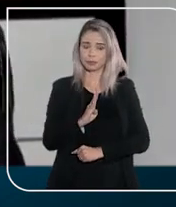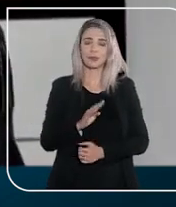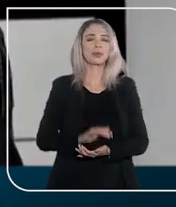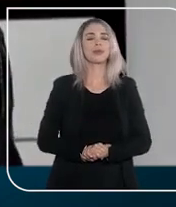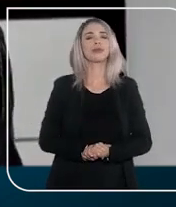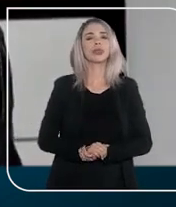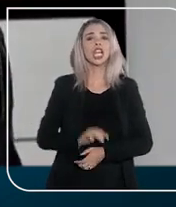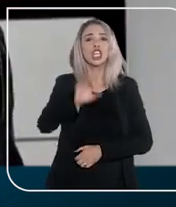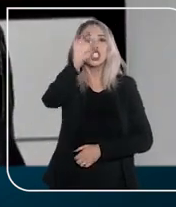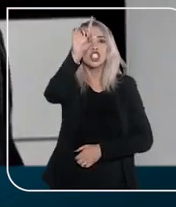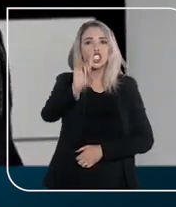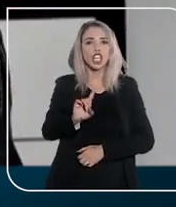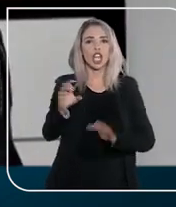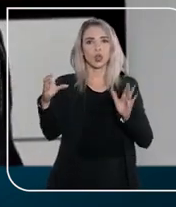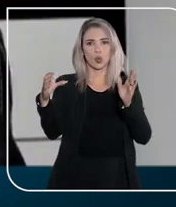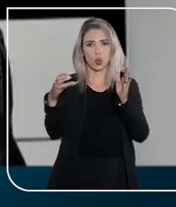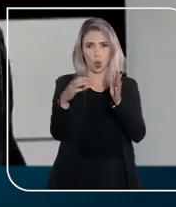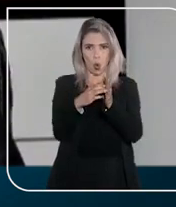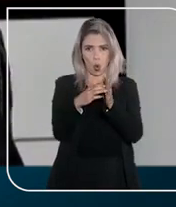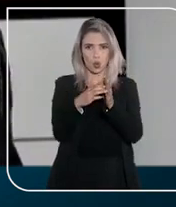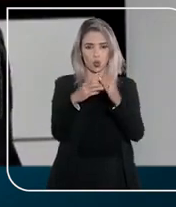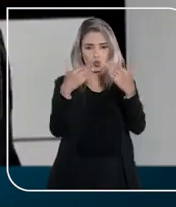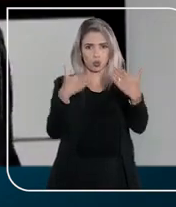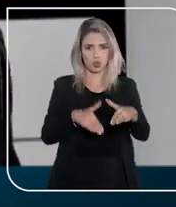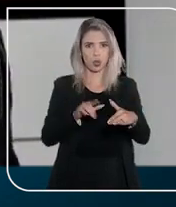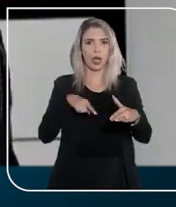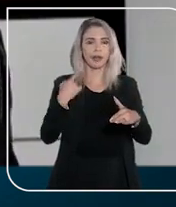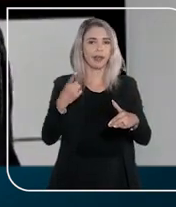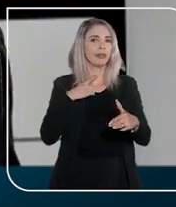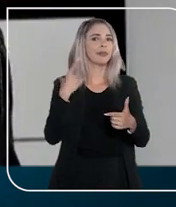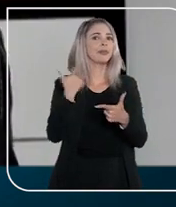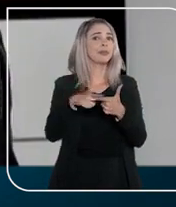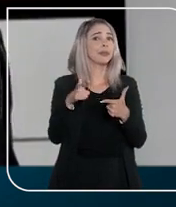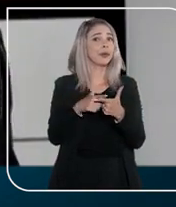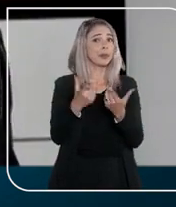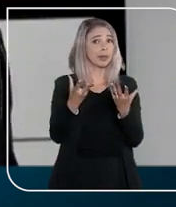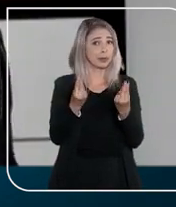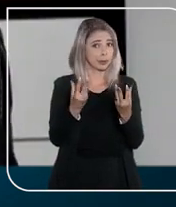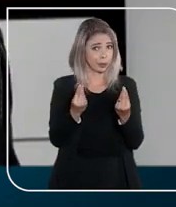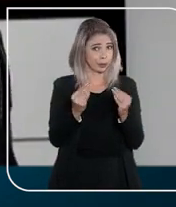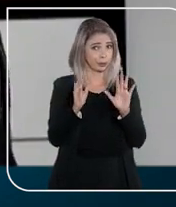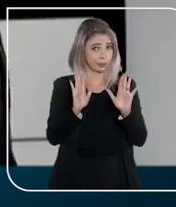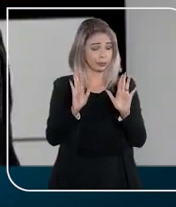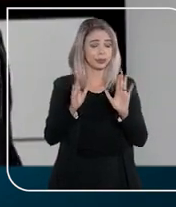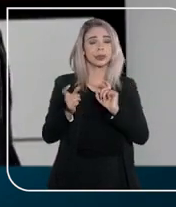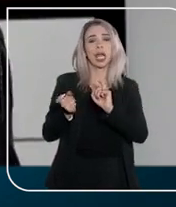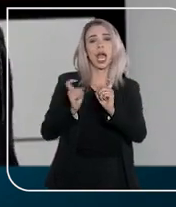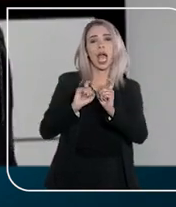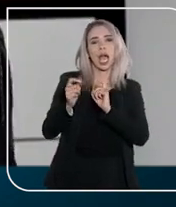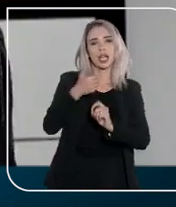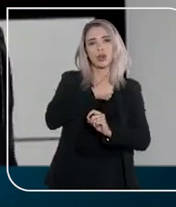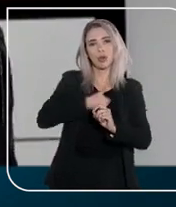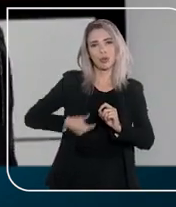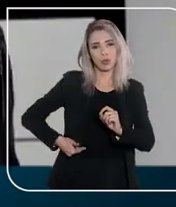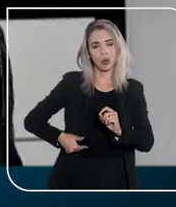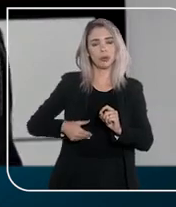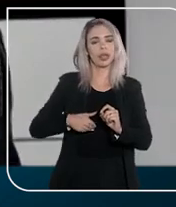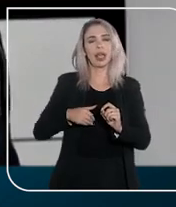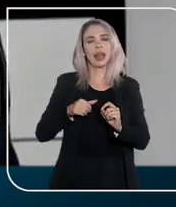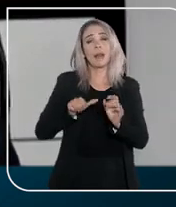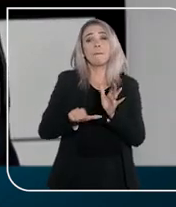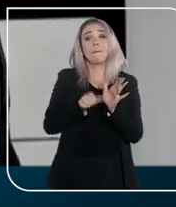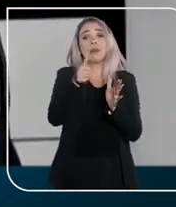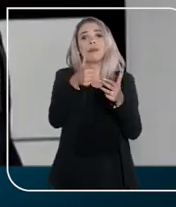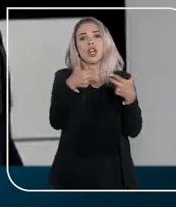em concursos públicos, nós vivemos aos trancos e barrancos, porque a administração como um todo, primeiro ela faz a coisa, depois